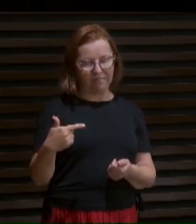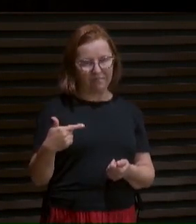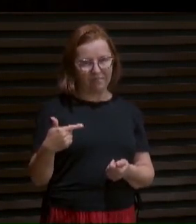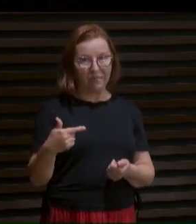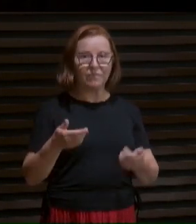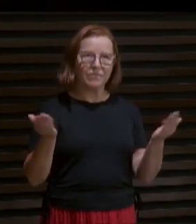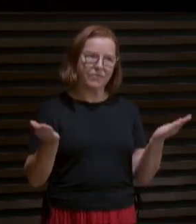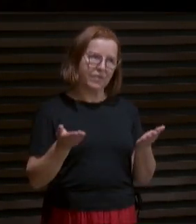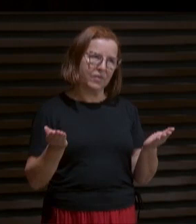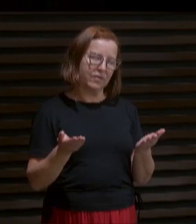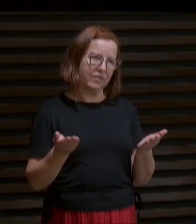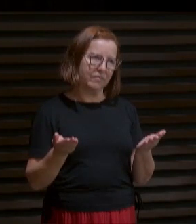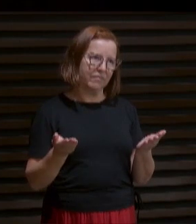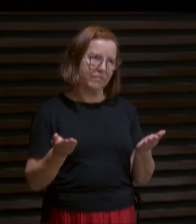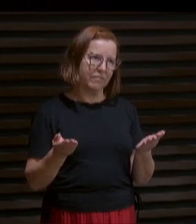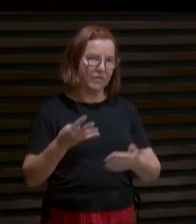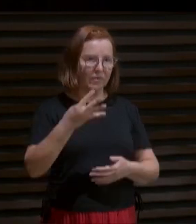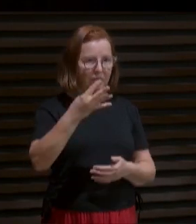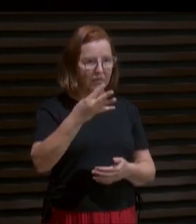E hoje encontra-se em